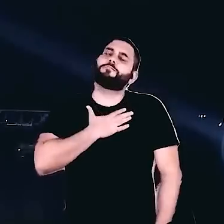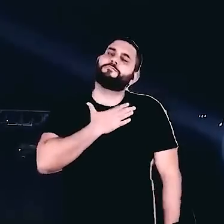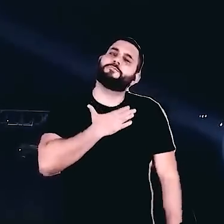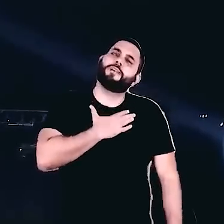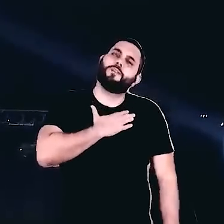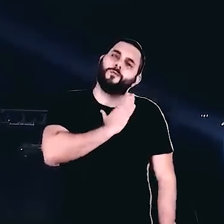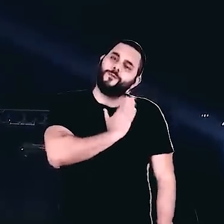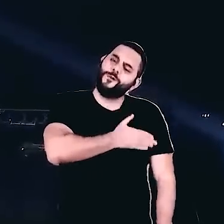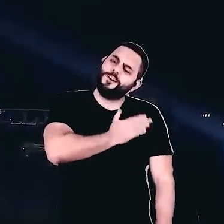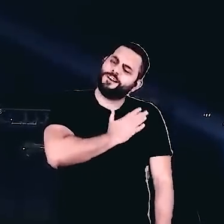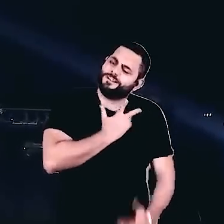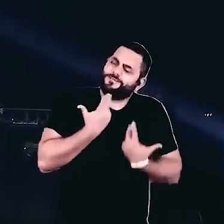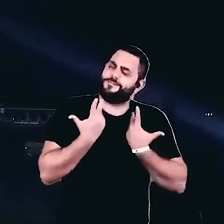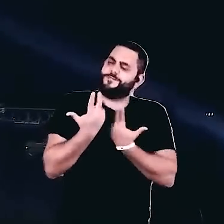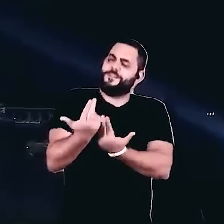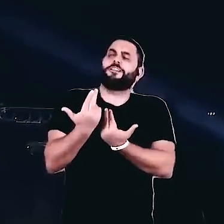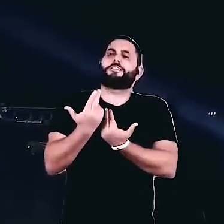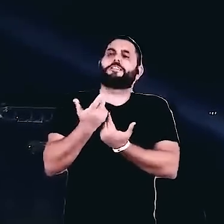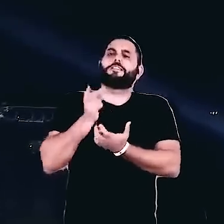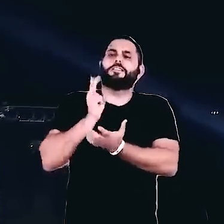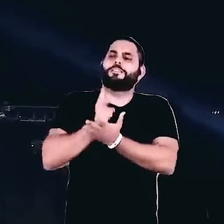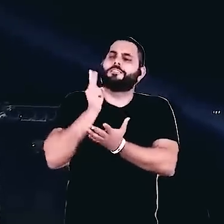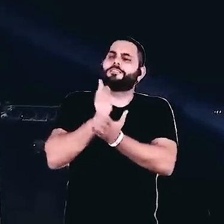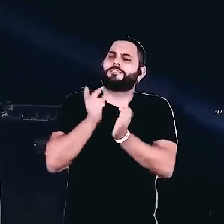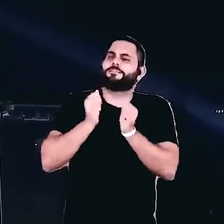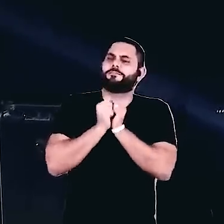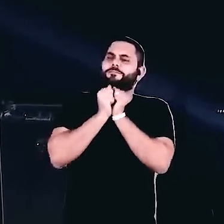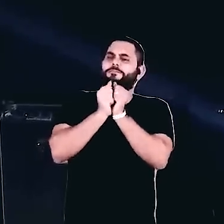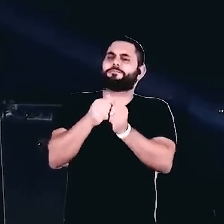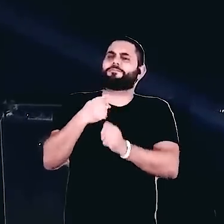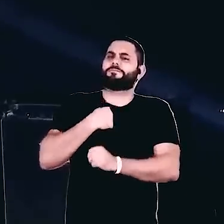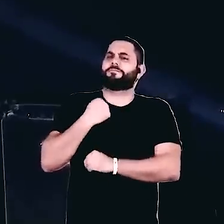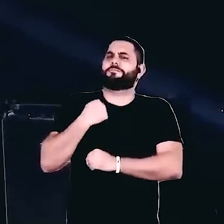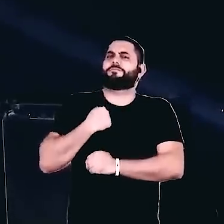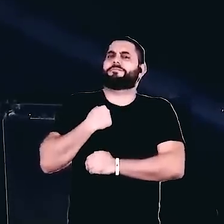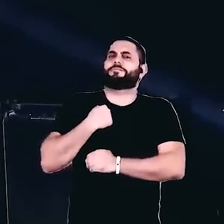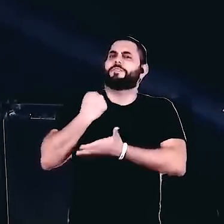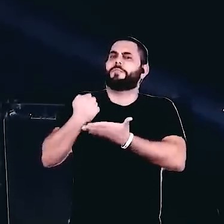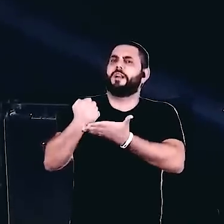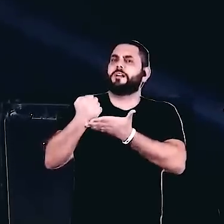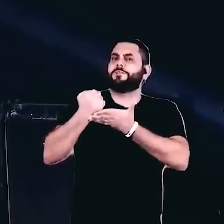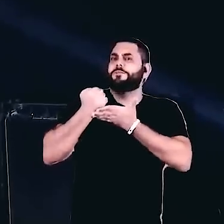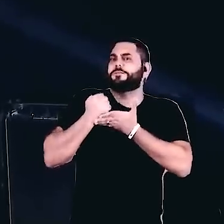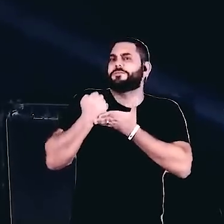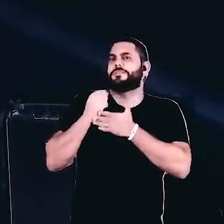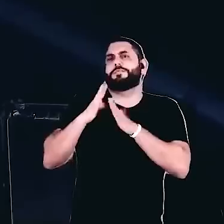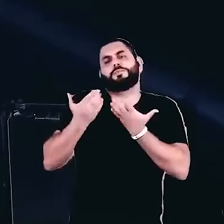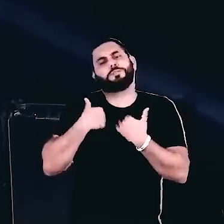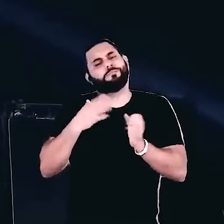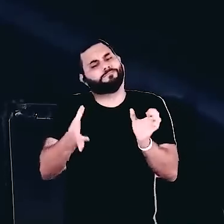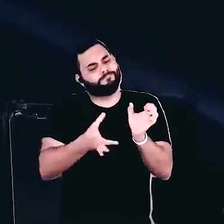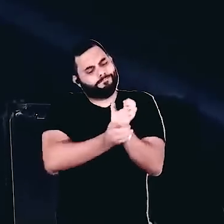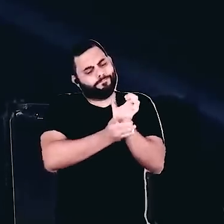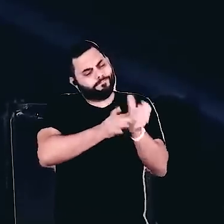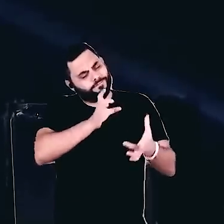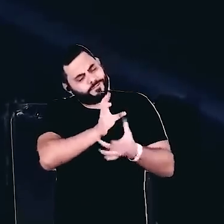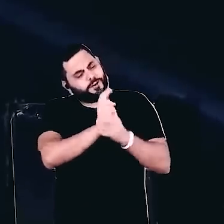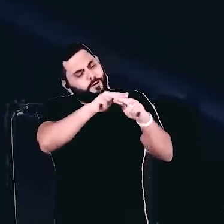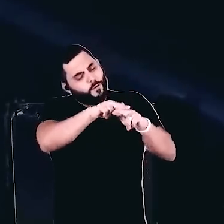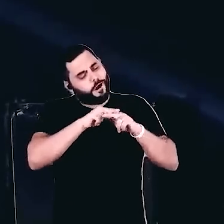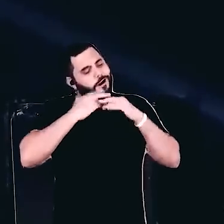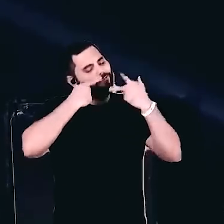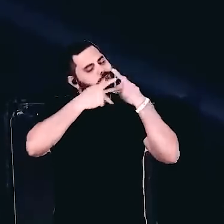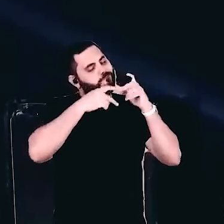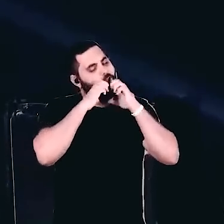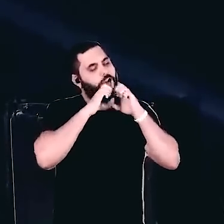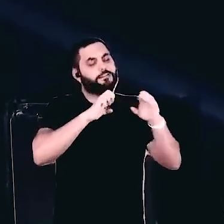próprio coração. Gostaria de mantê-lo comigo, para que me ajudasse em seu lugar enquanto estou preso por causa do Evangelho.